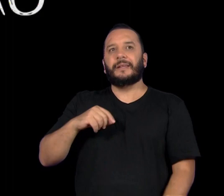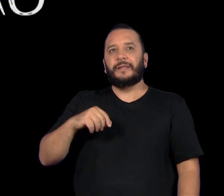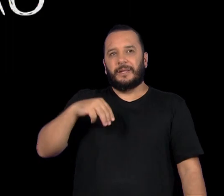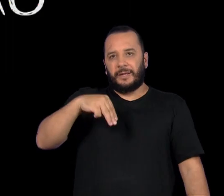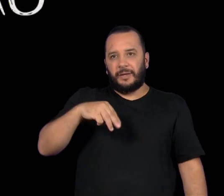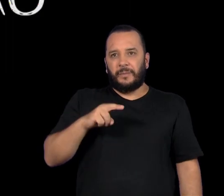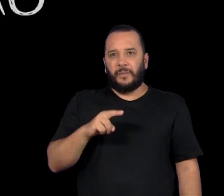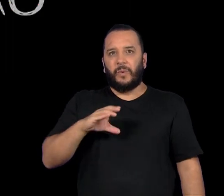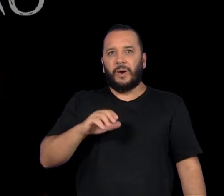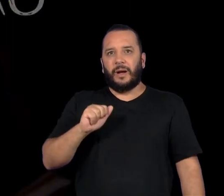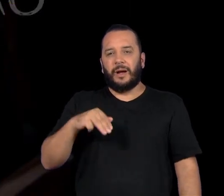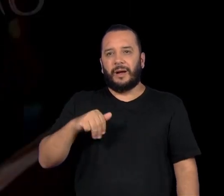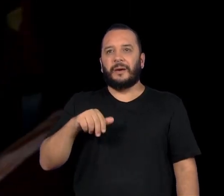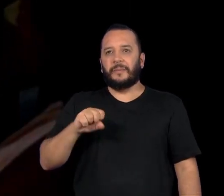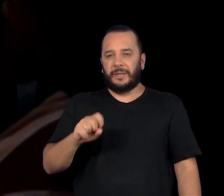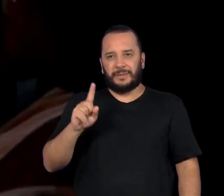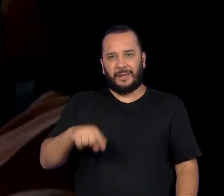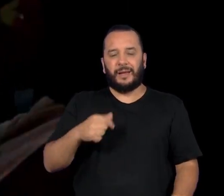emprego doméstico.